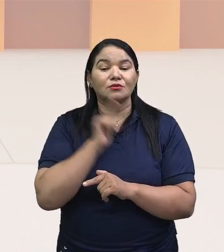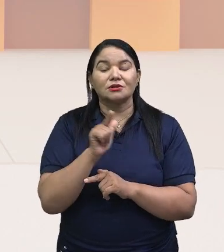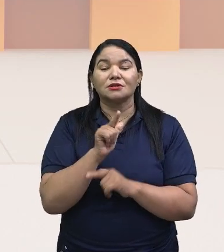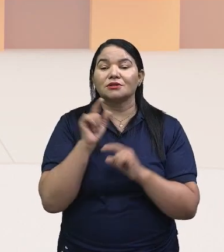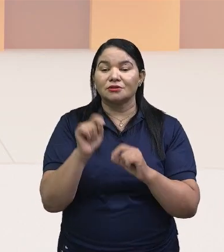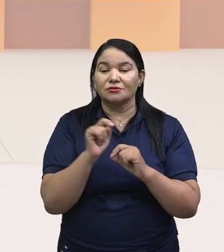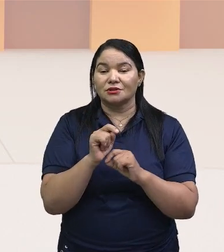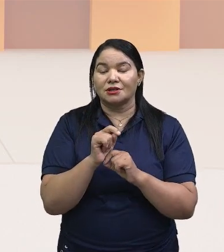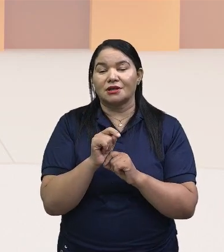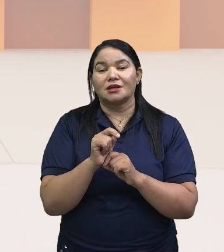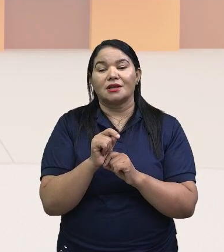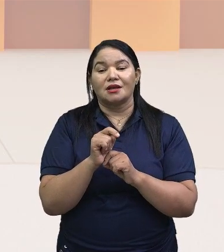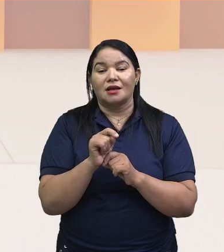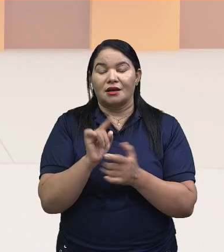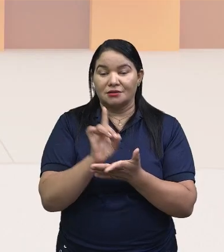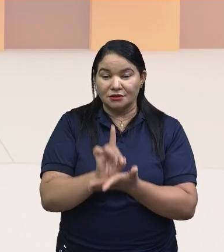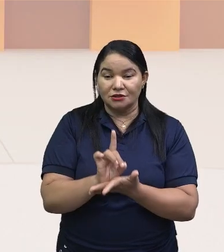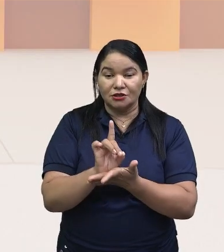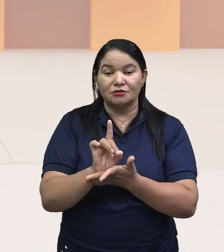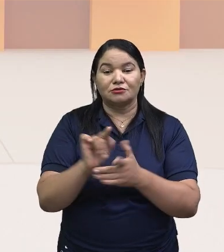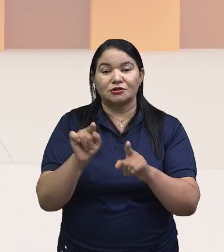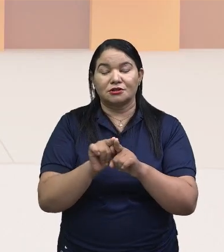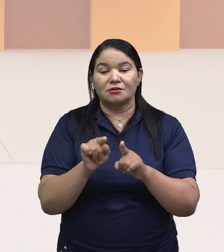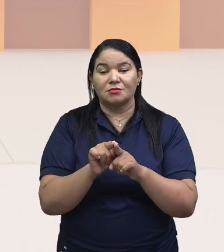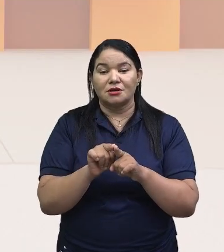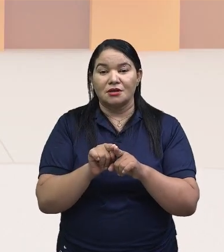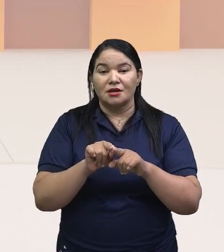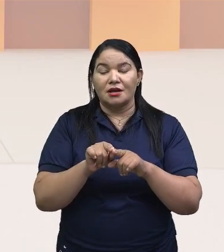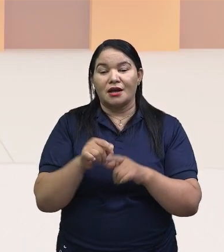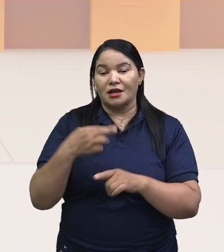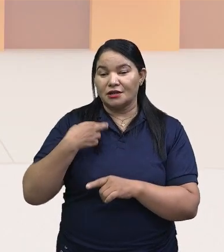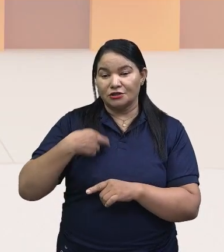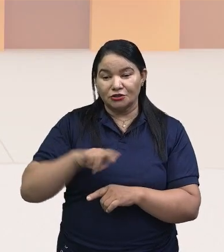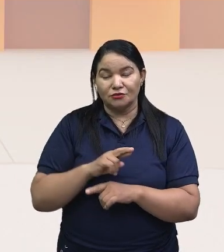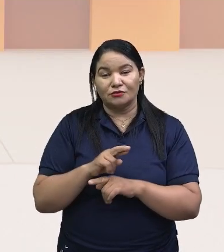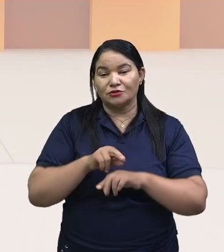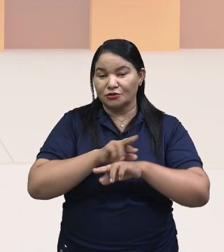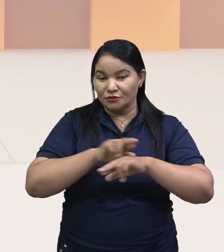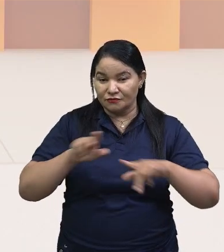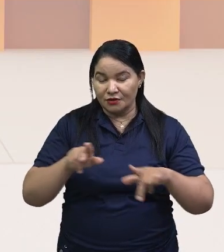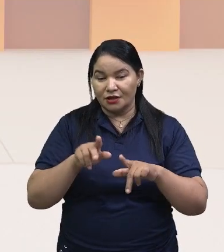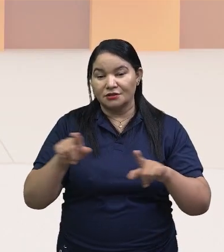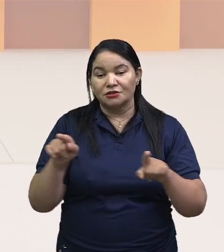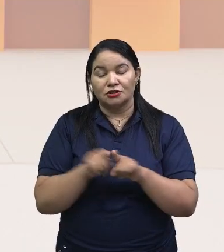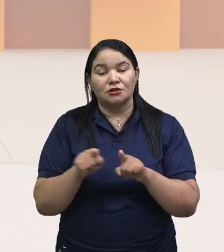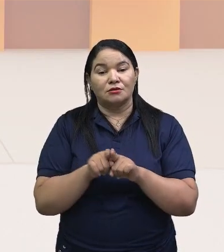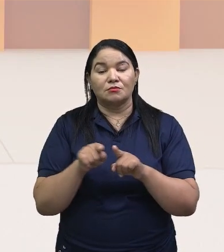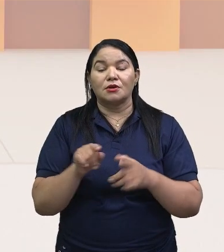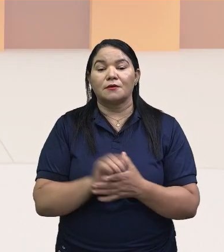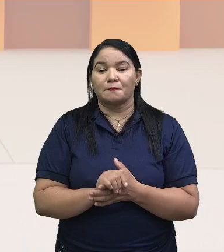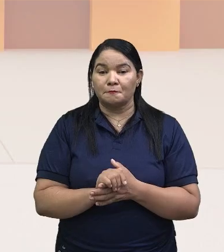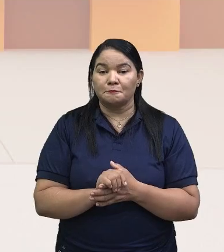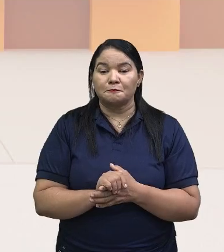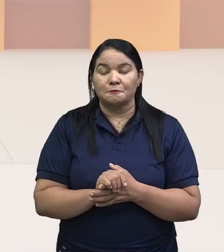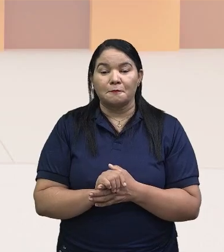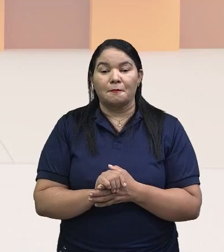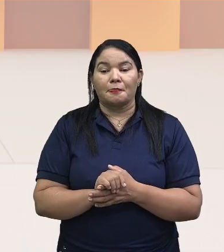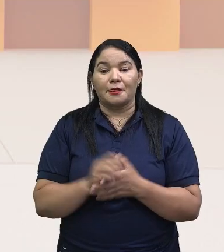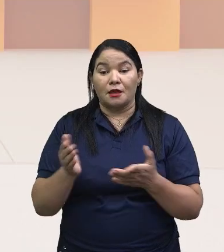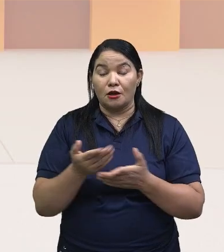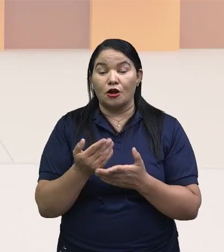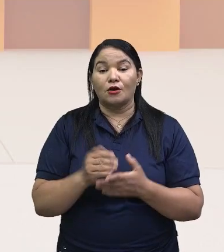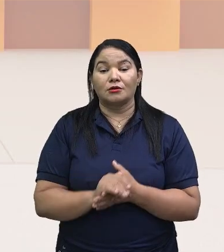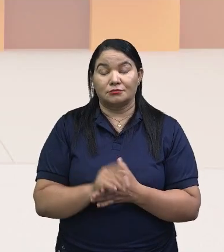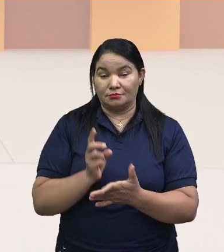as suas divindades, os seus orixás, aos santos católicos, né? Então é uma forma aqui de